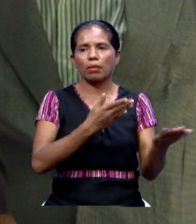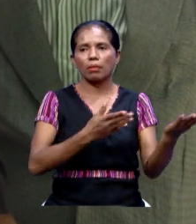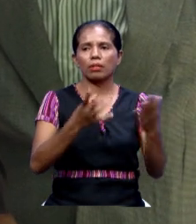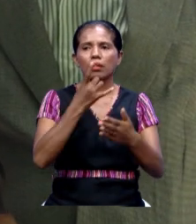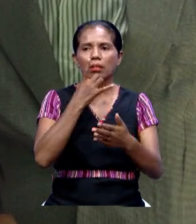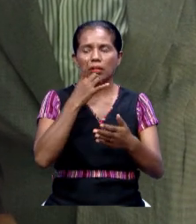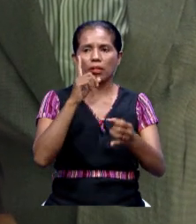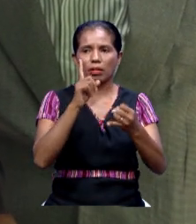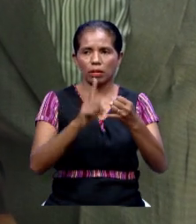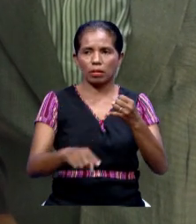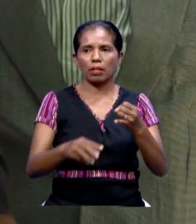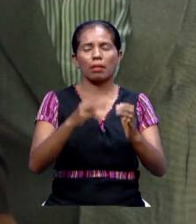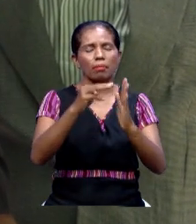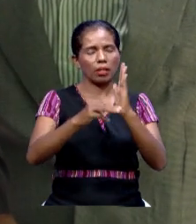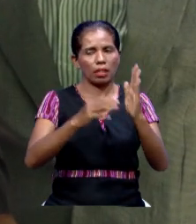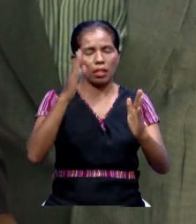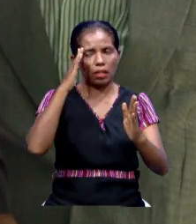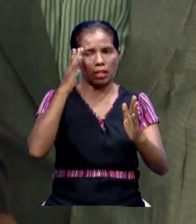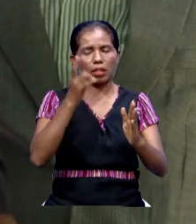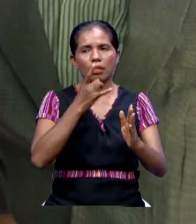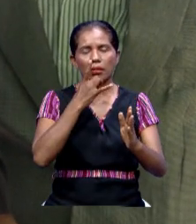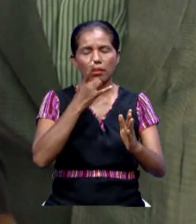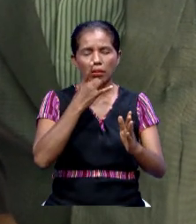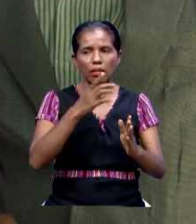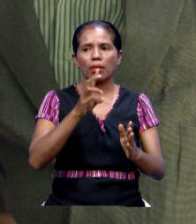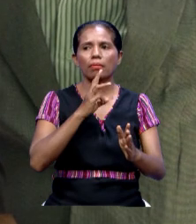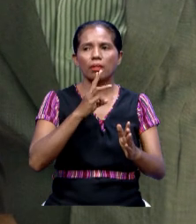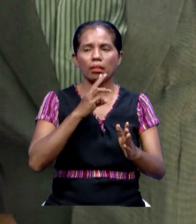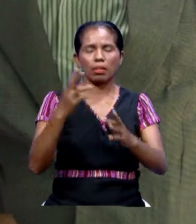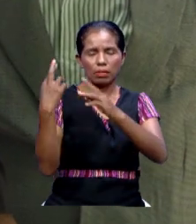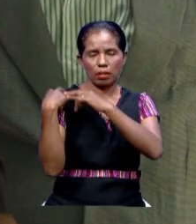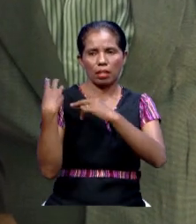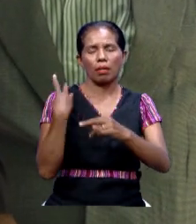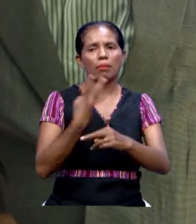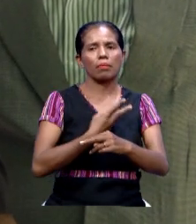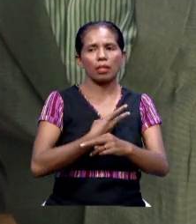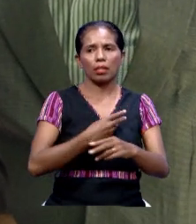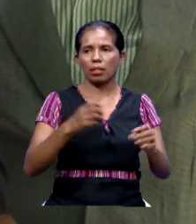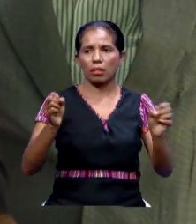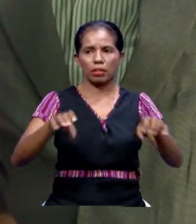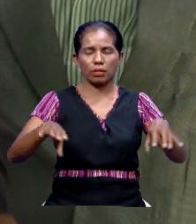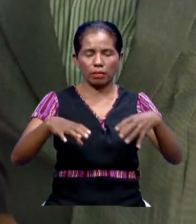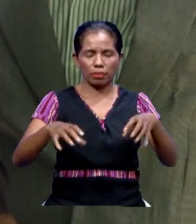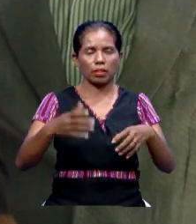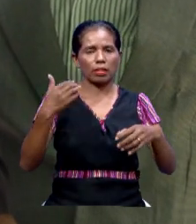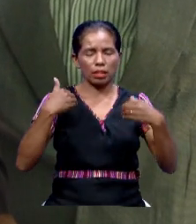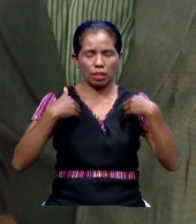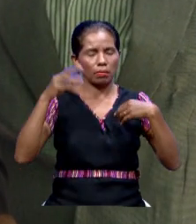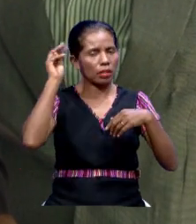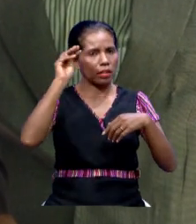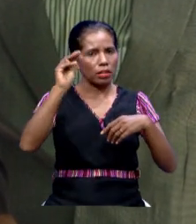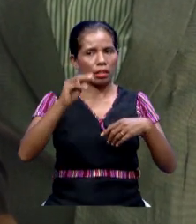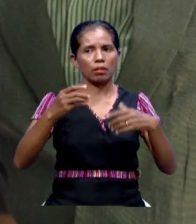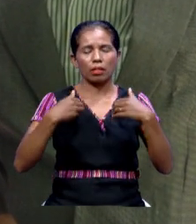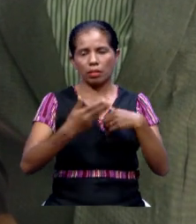eletricidade e cusmai média hanu inda ahi hobena restan responsabilidade a minian lá é nem serviço e tem ministério hira e bem que tá